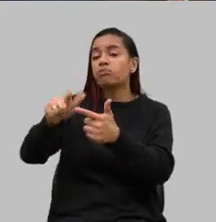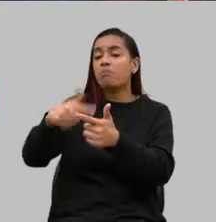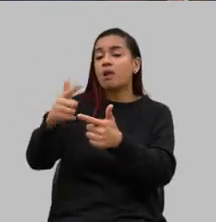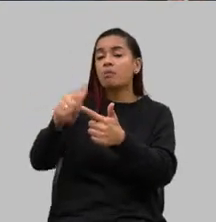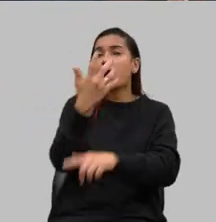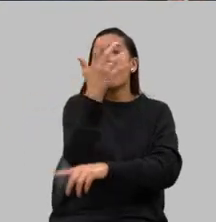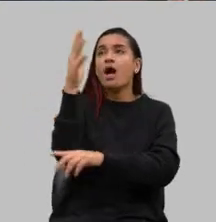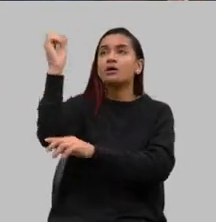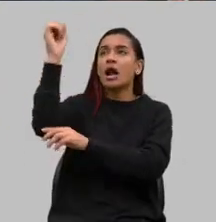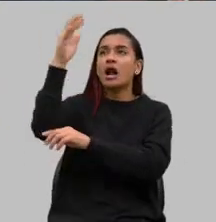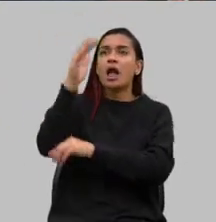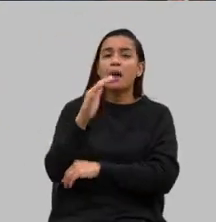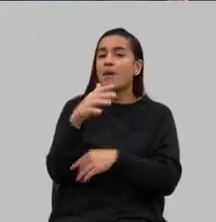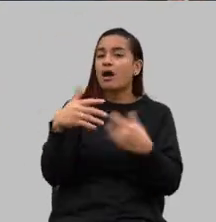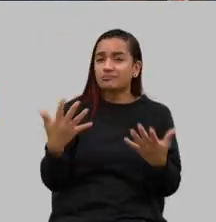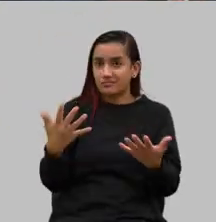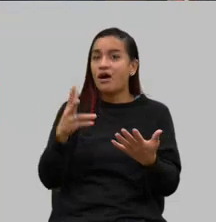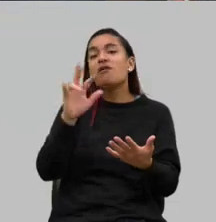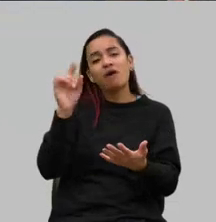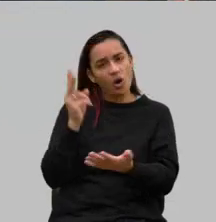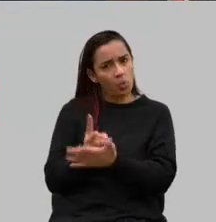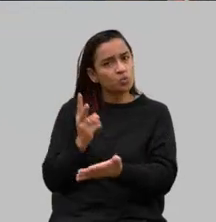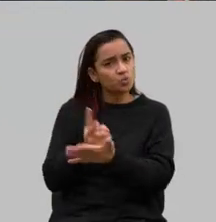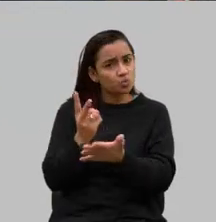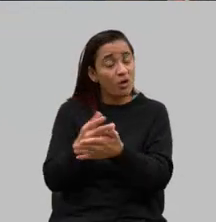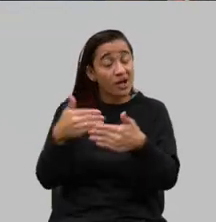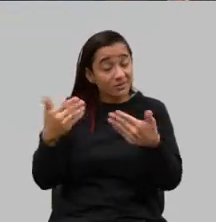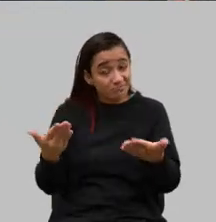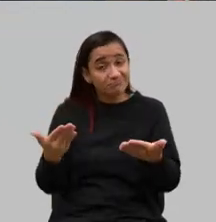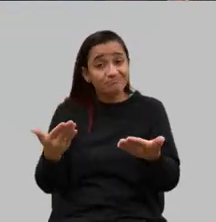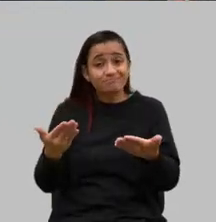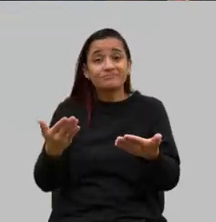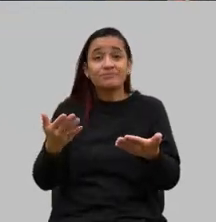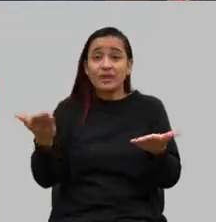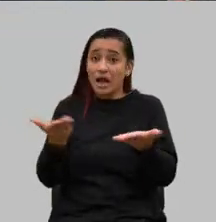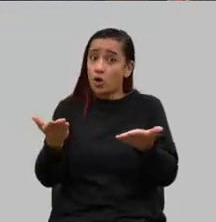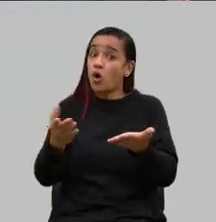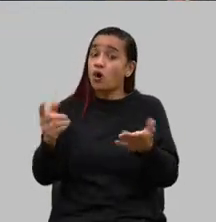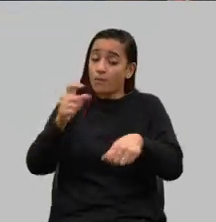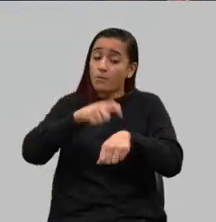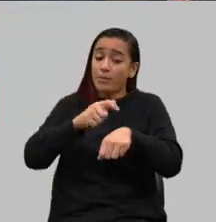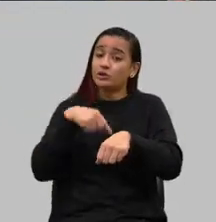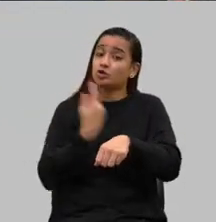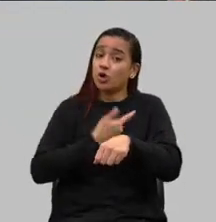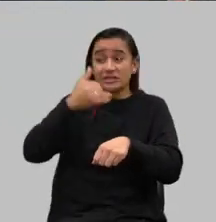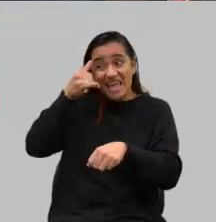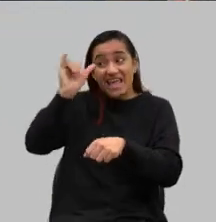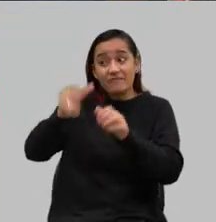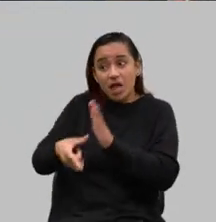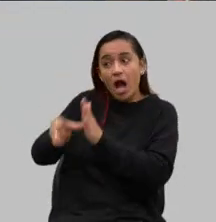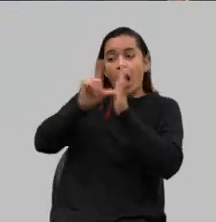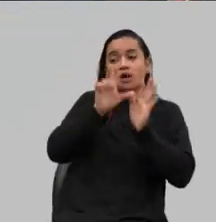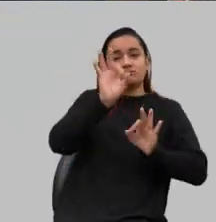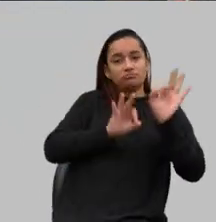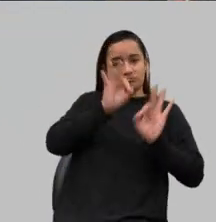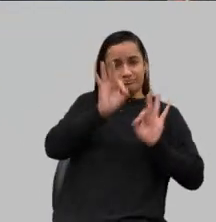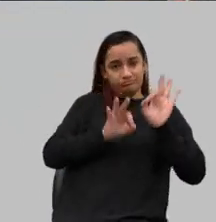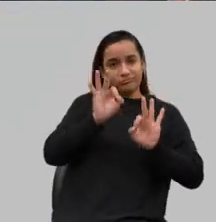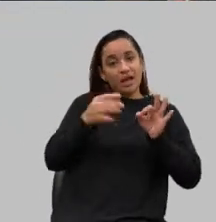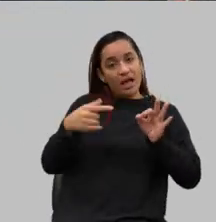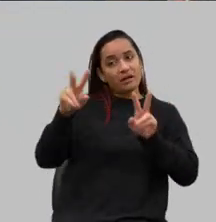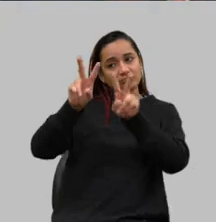que continuarão não é então o momento da gente se antecipar é agora Então esse é o questionamento da deputada Bela